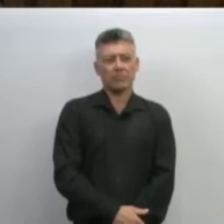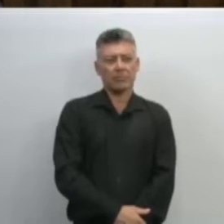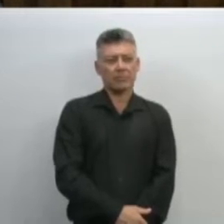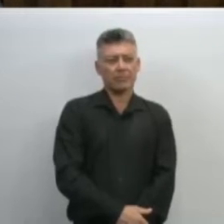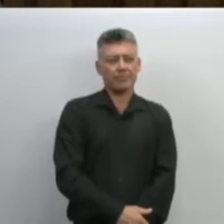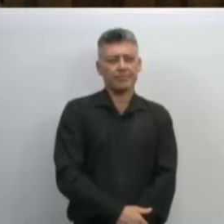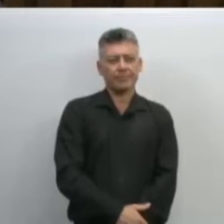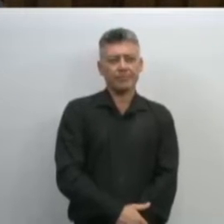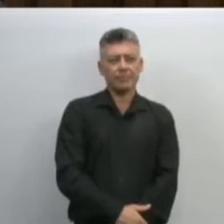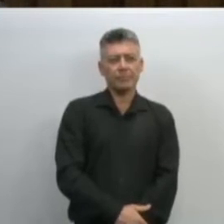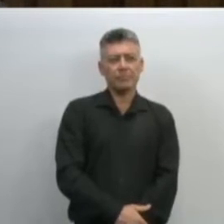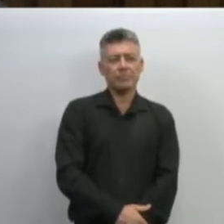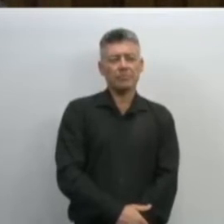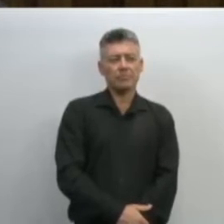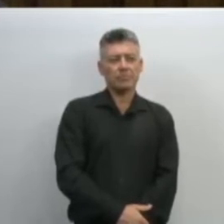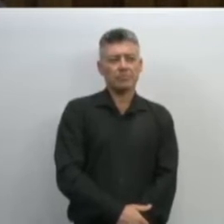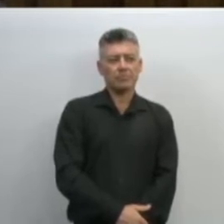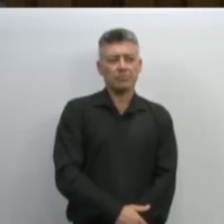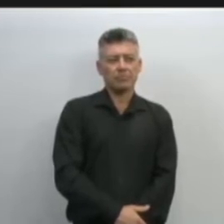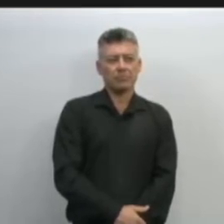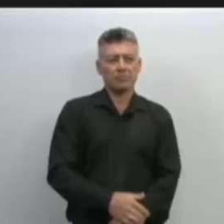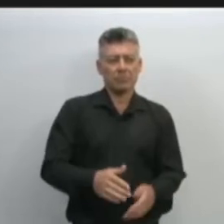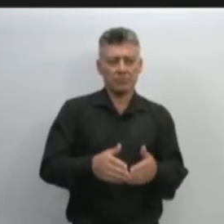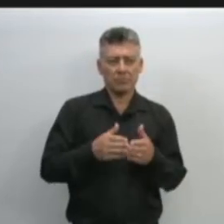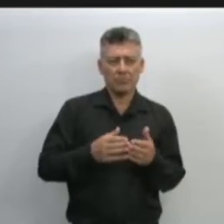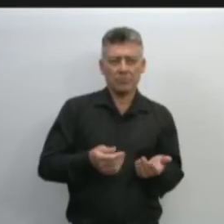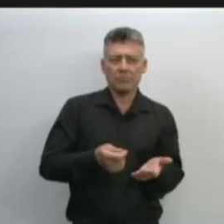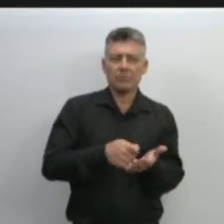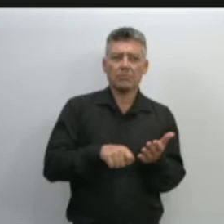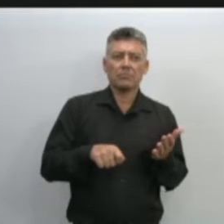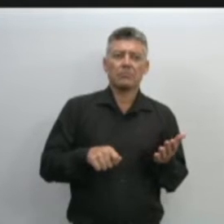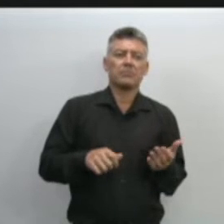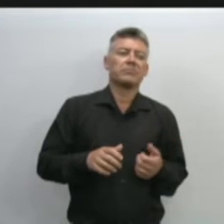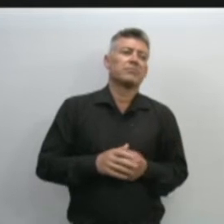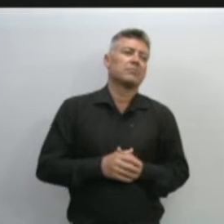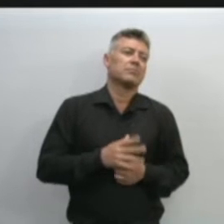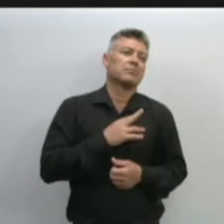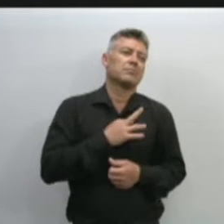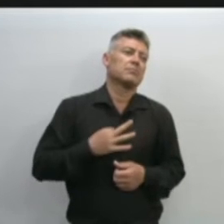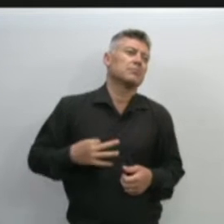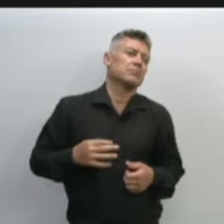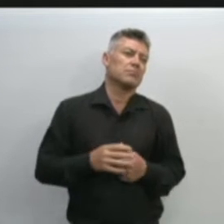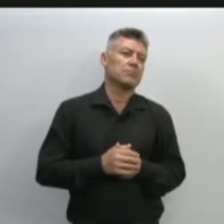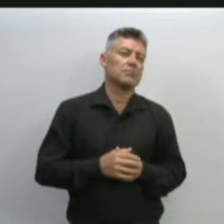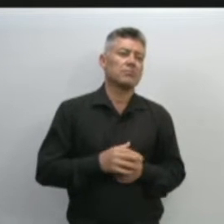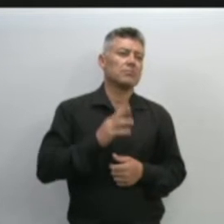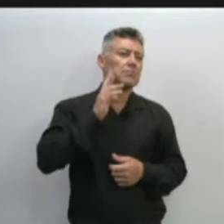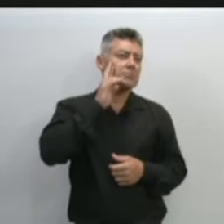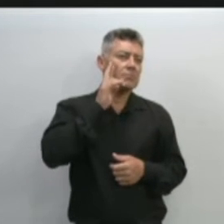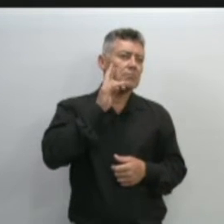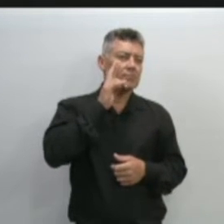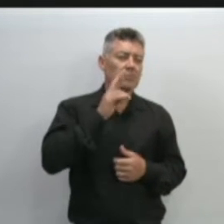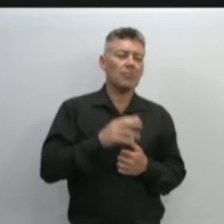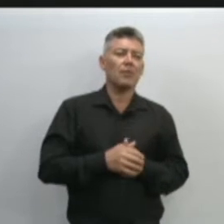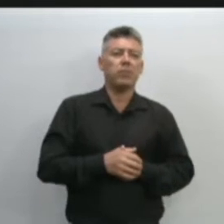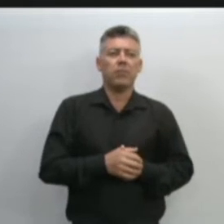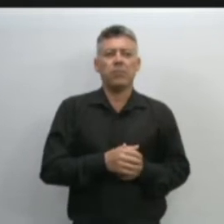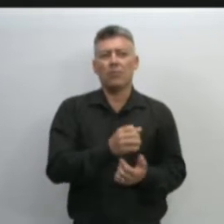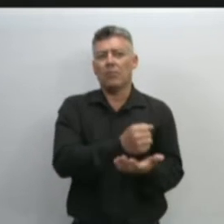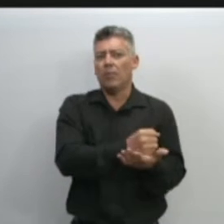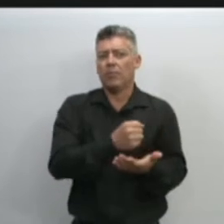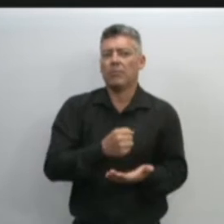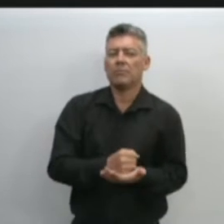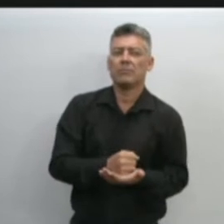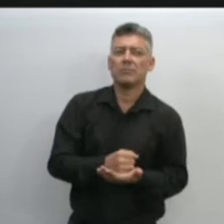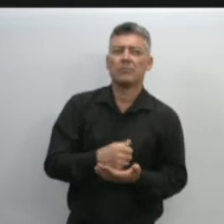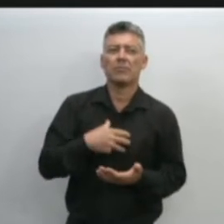Senhor presidente, nossa questão de ordem foi só para pedir a subscrição do projeto do vereador Robson Carvalho, ao título de cidadão, nosso